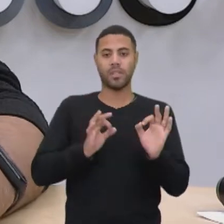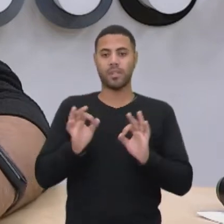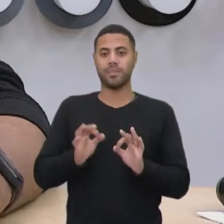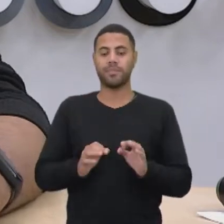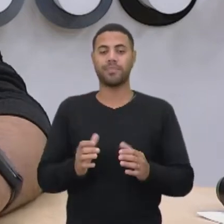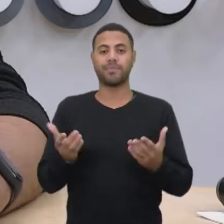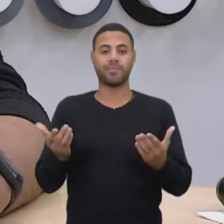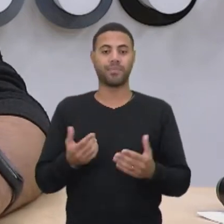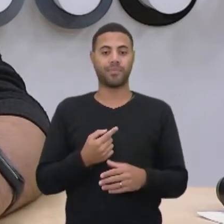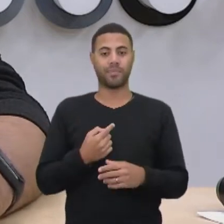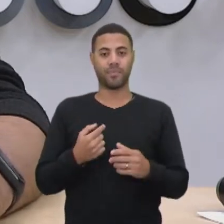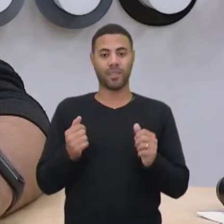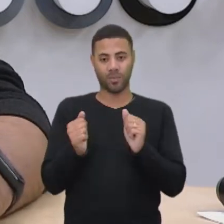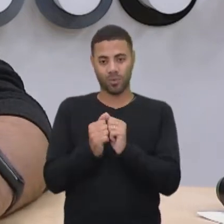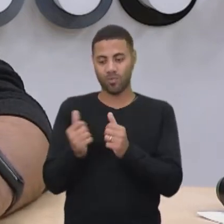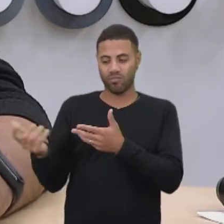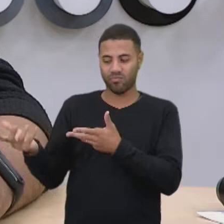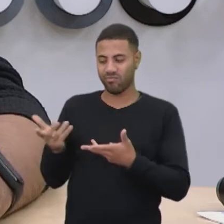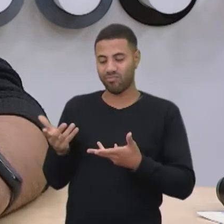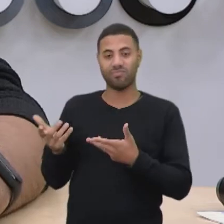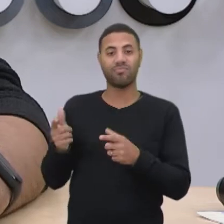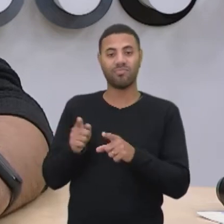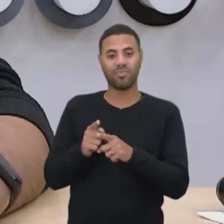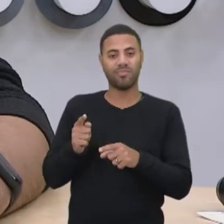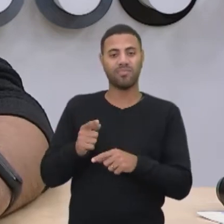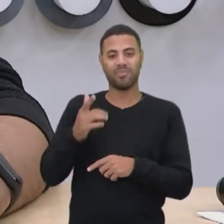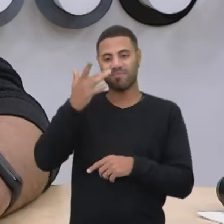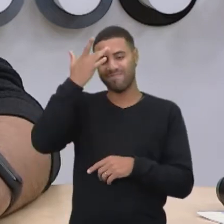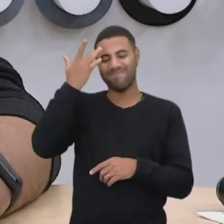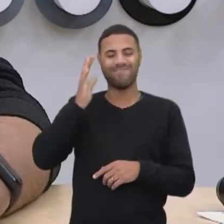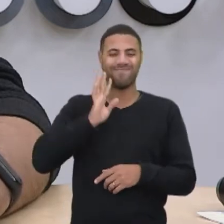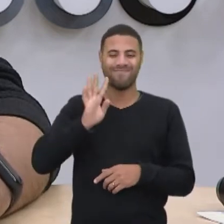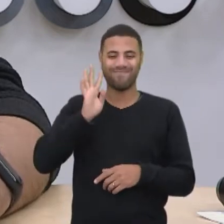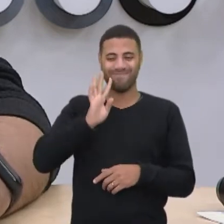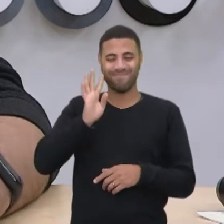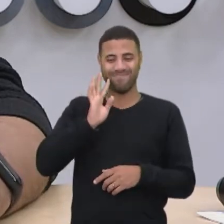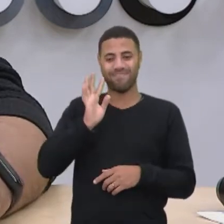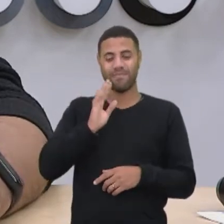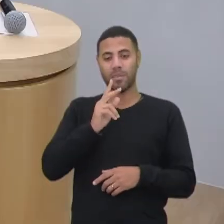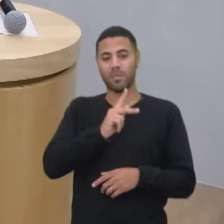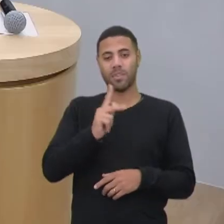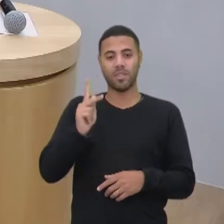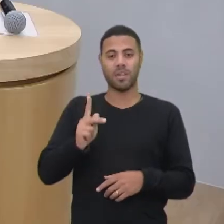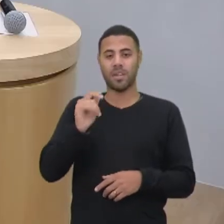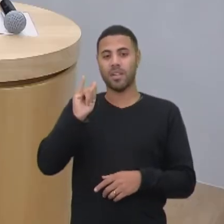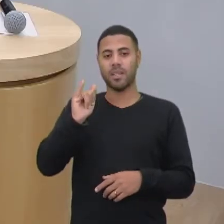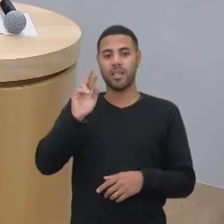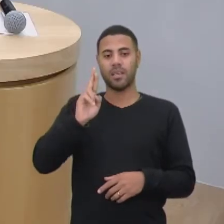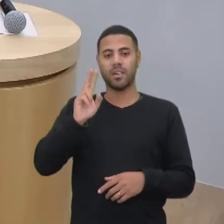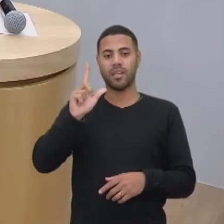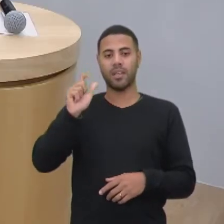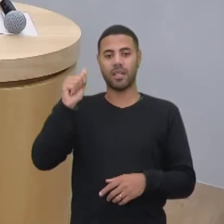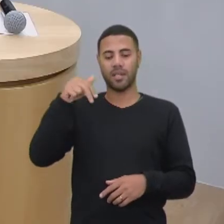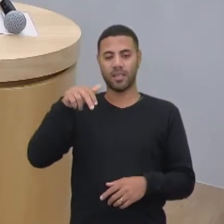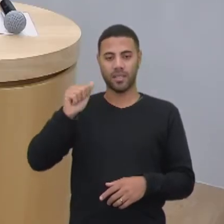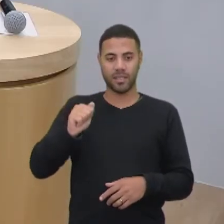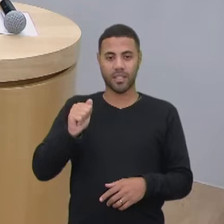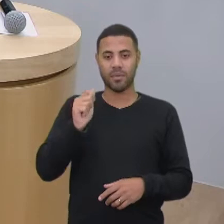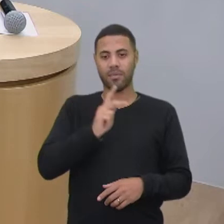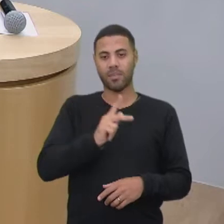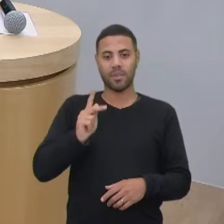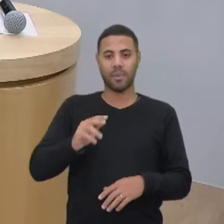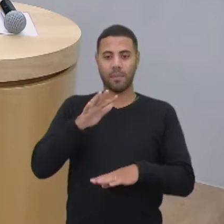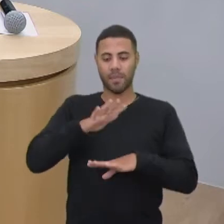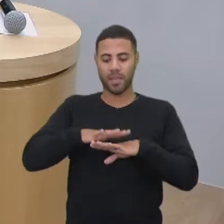não estou sozinho, trouxe uma convidada que é uma queridíssima, a professora Ilana. Olá, professora de